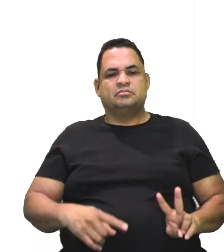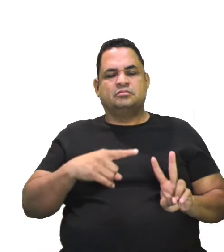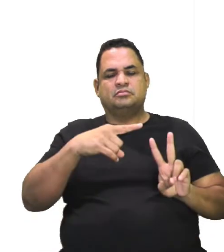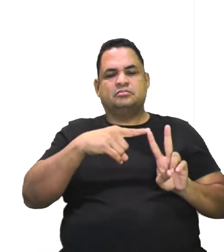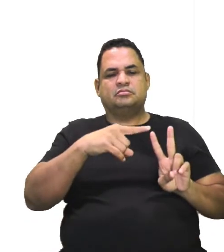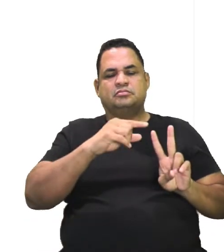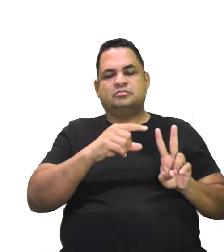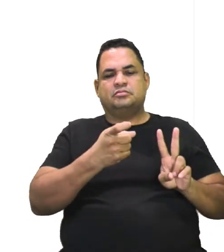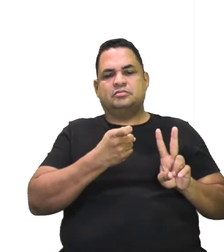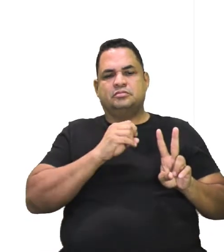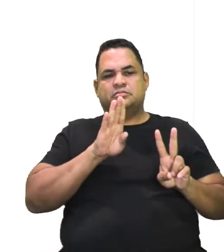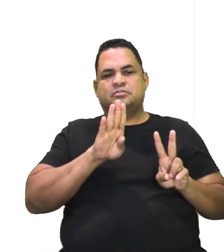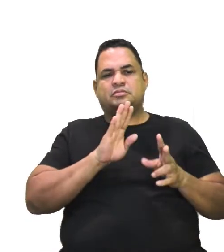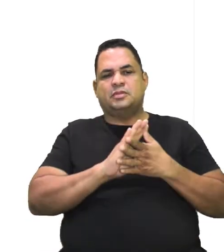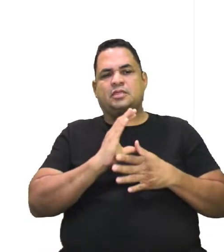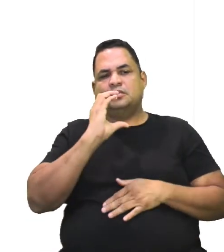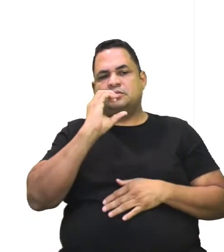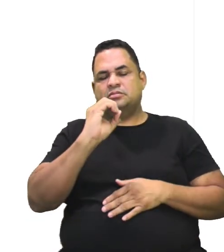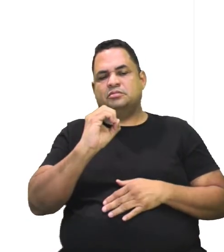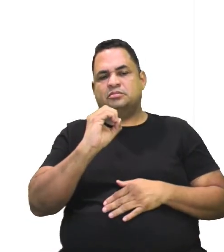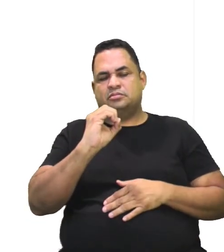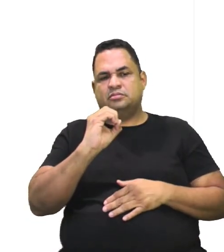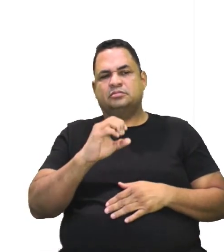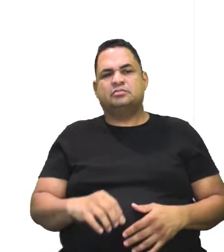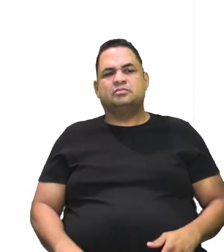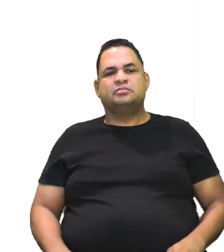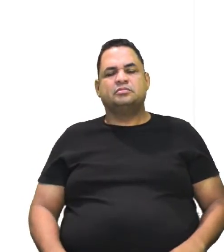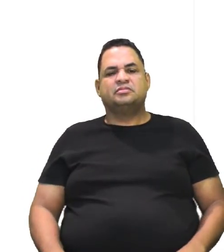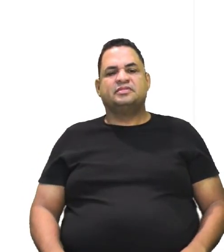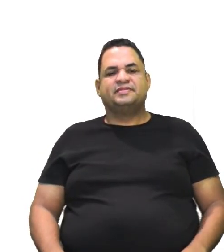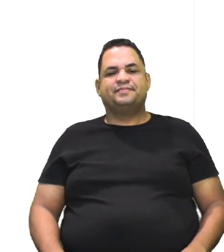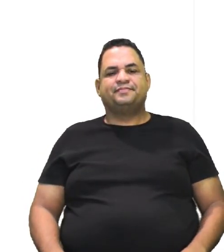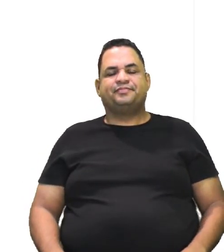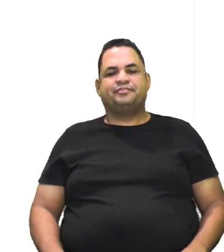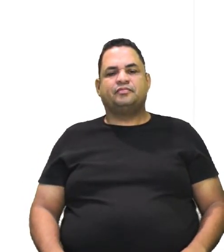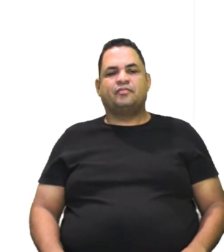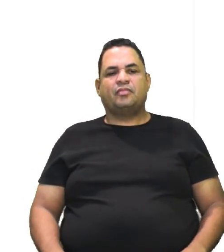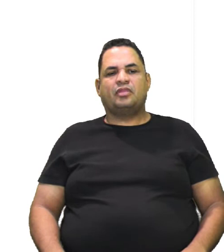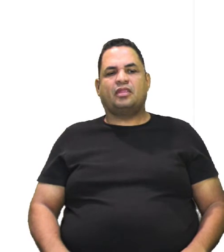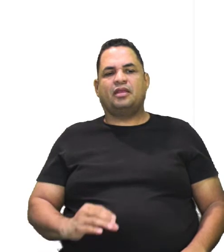B. X do B é 0. X e Y. X e